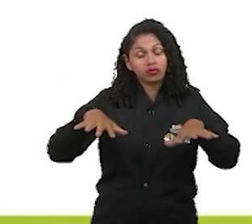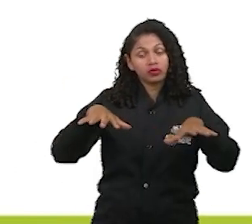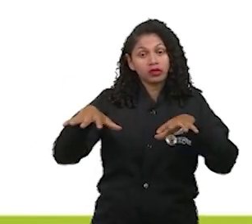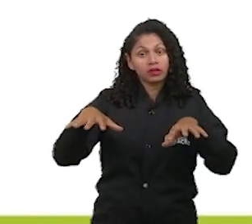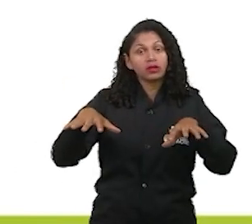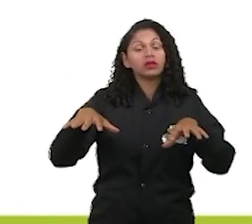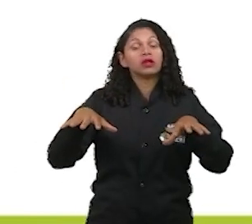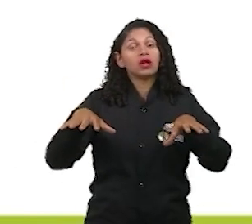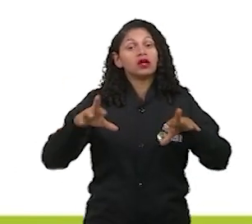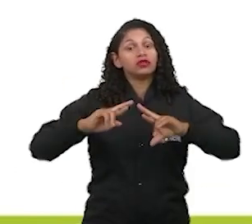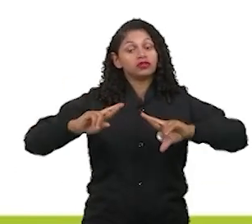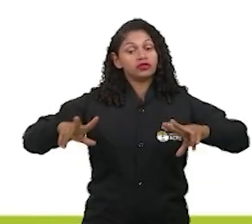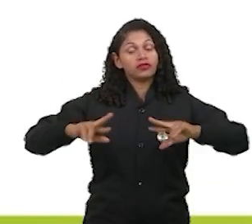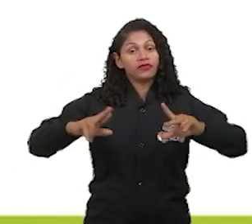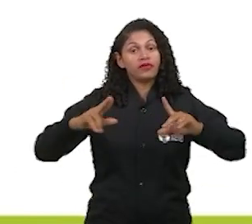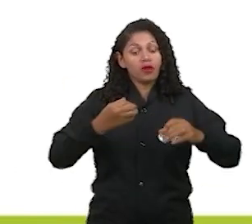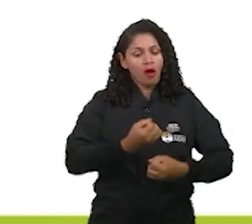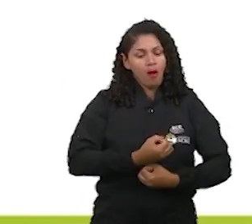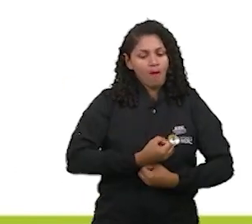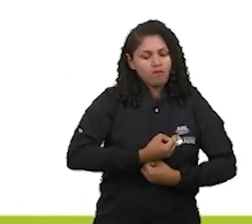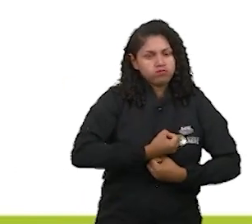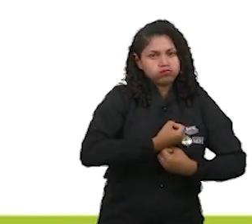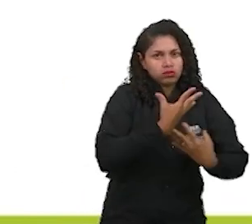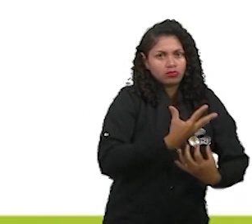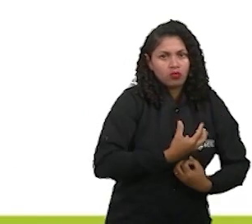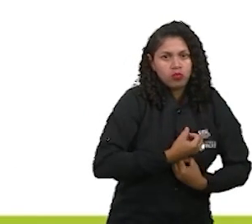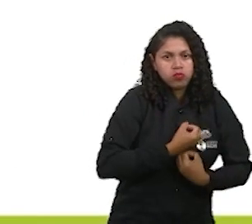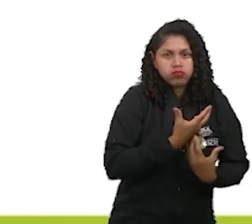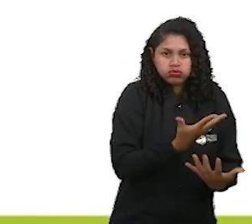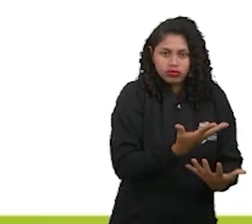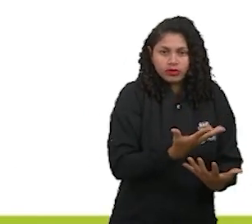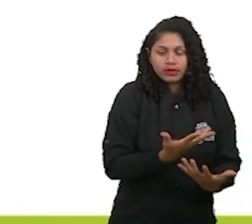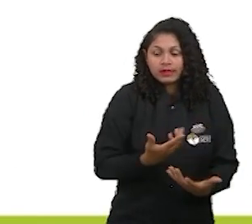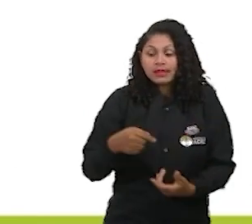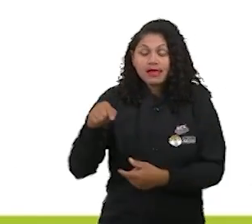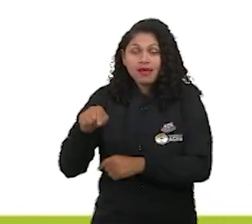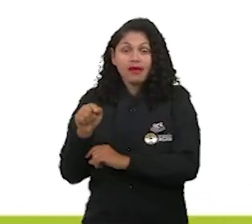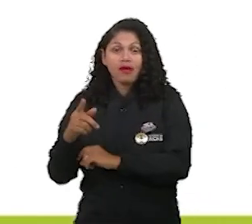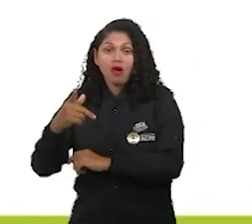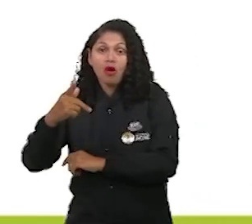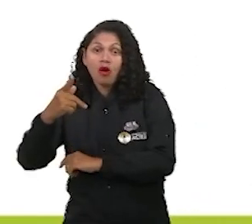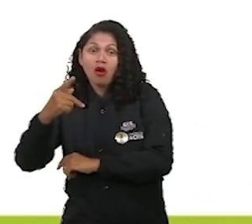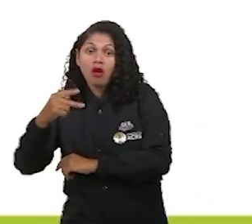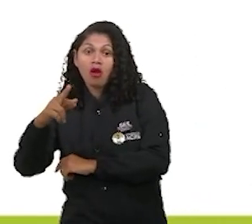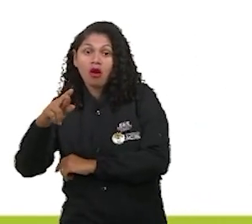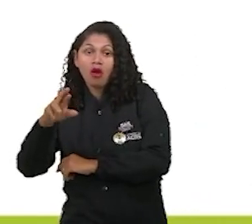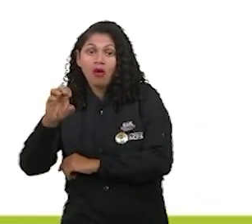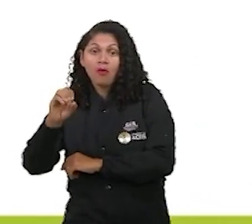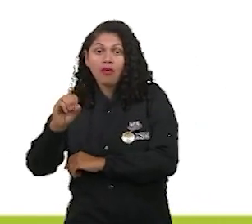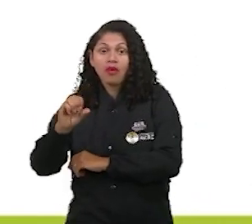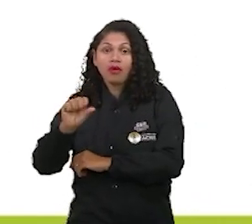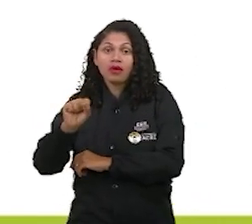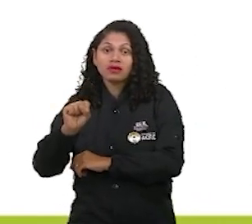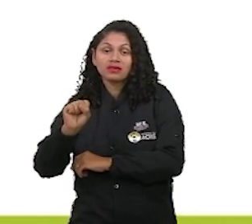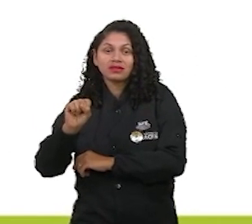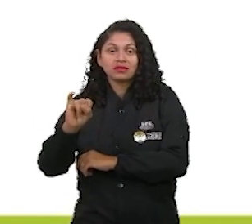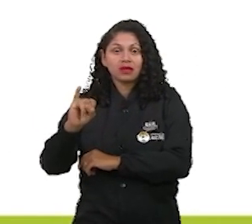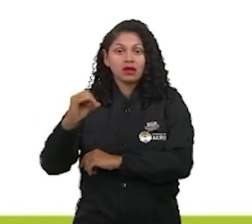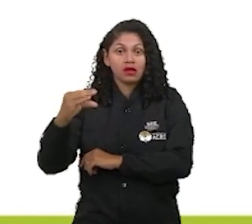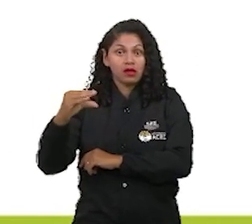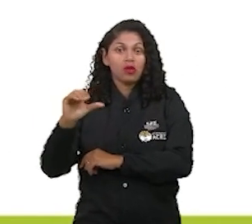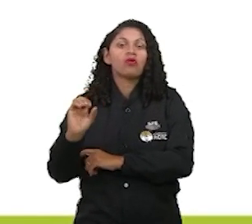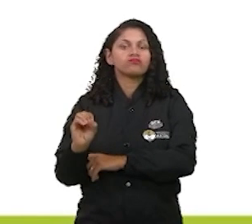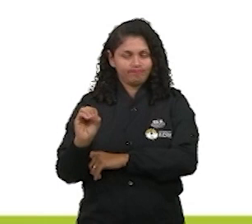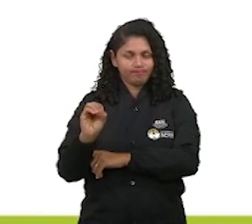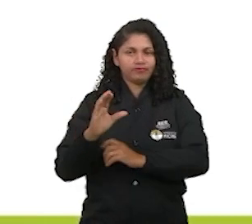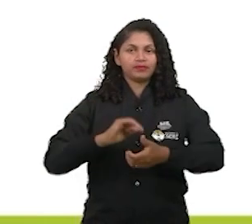distintos, que é o poético e o prosaico. De forma específica, nessa aula nós vamos ver o lado mais poético.